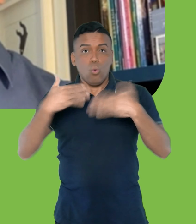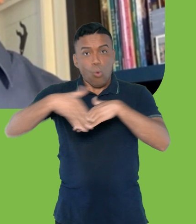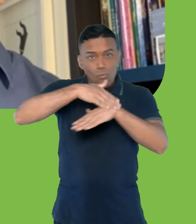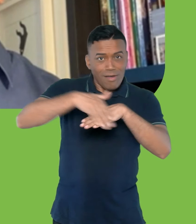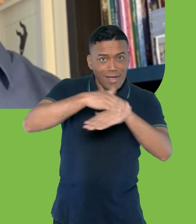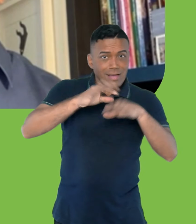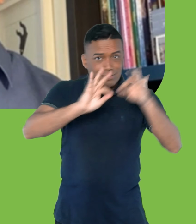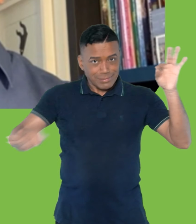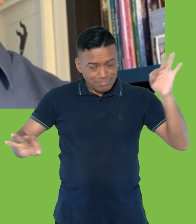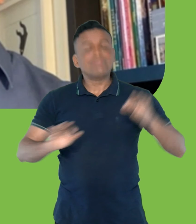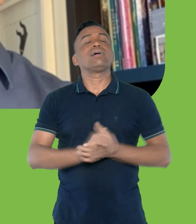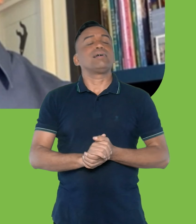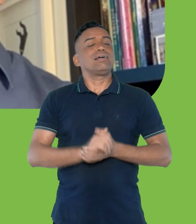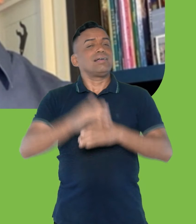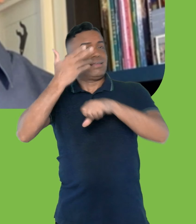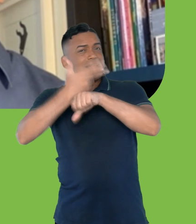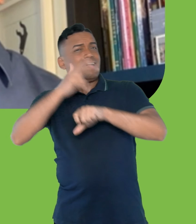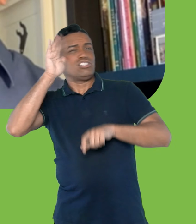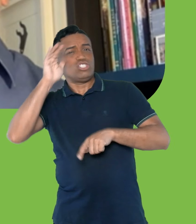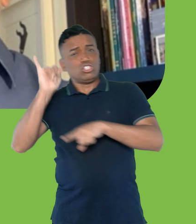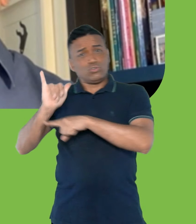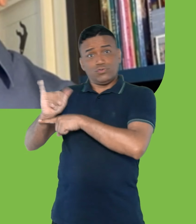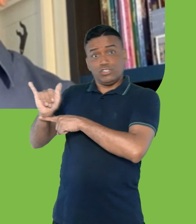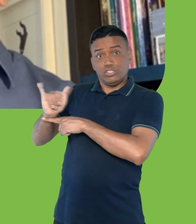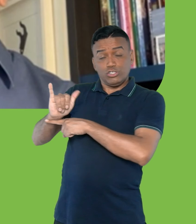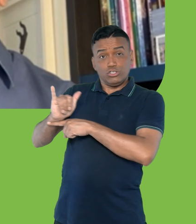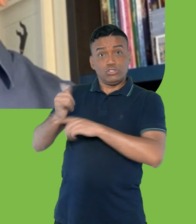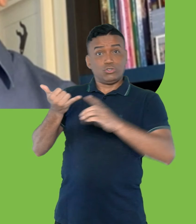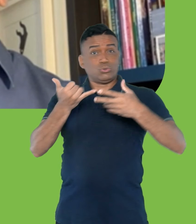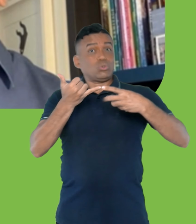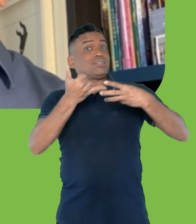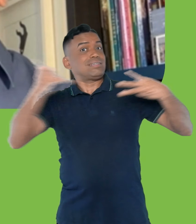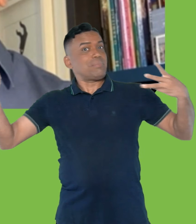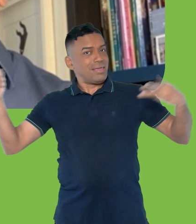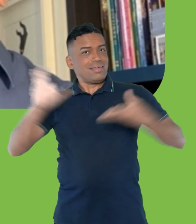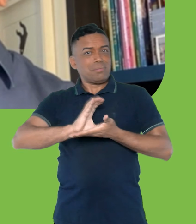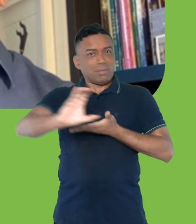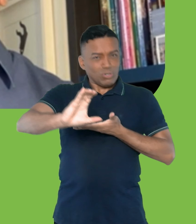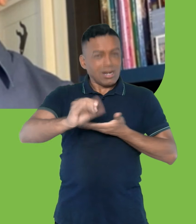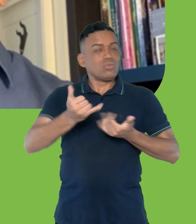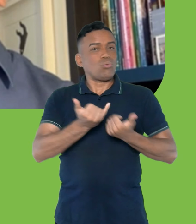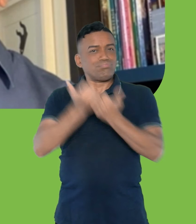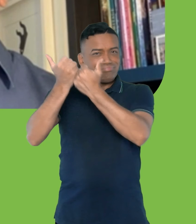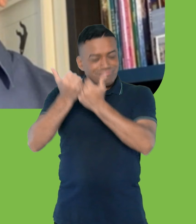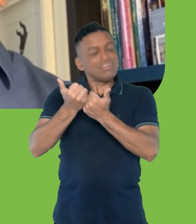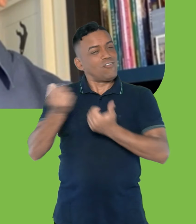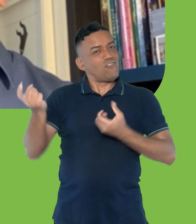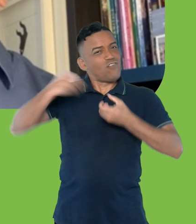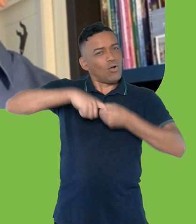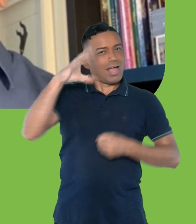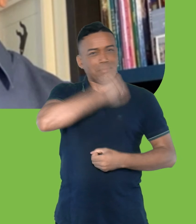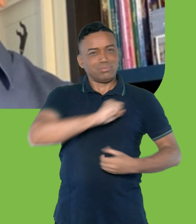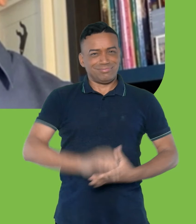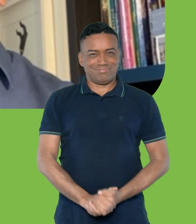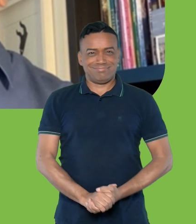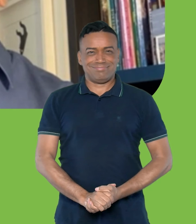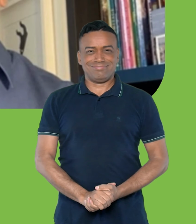assistindo para assistir um vídeo institucional da CEMIG, que é uma das nossas patrocinadoras. A gente volta num minuto e começa a nossa conversa.